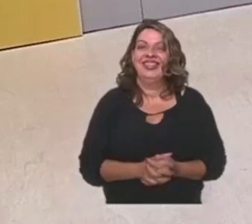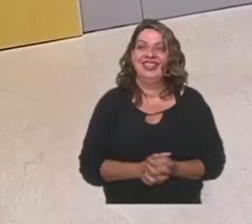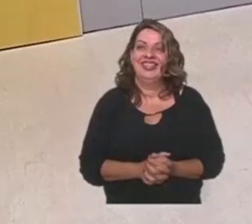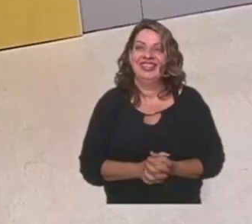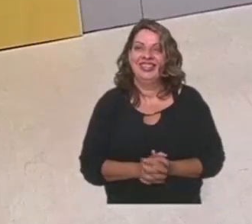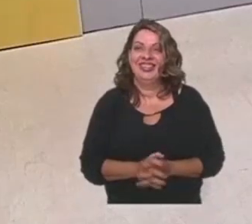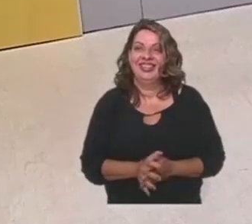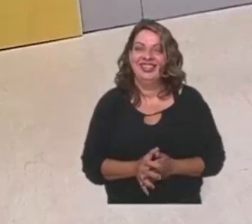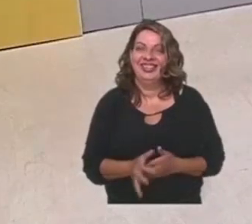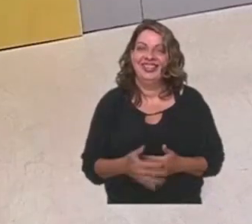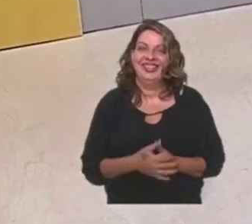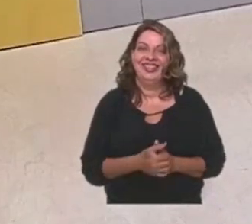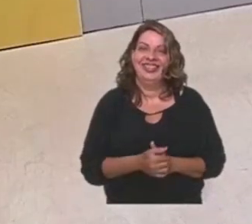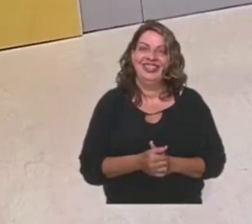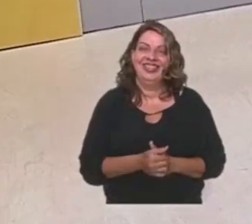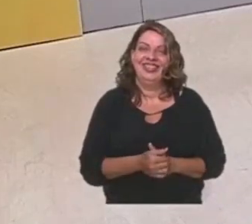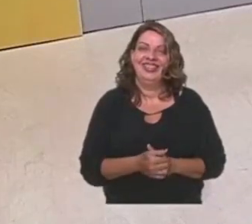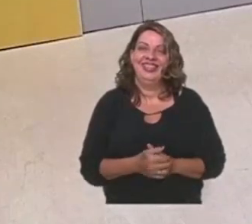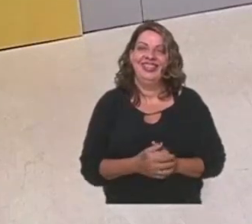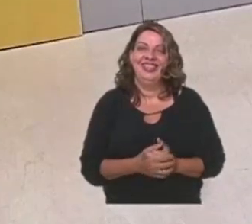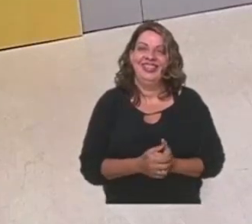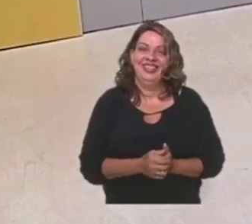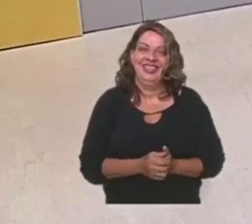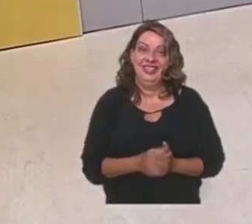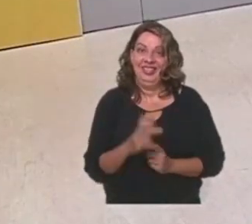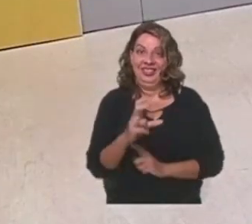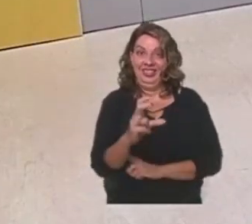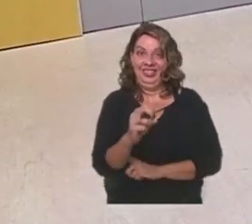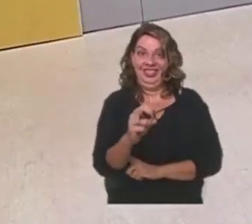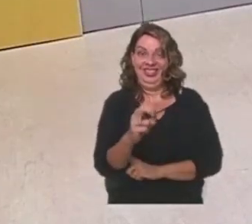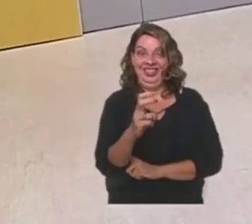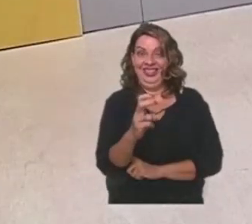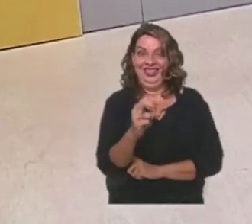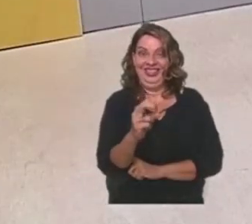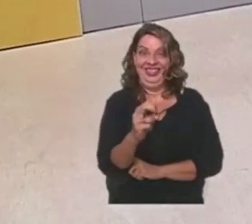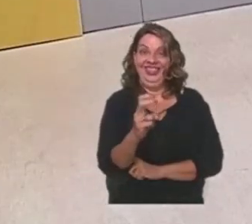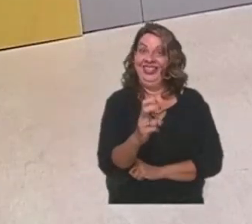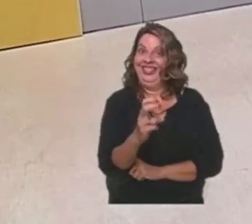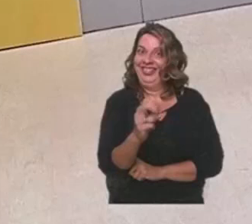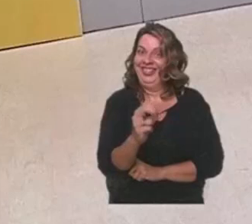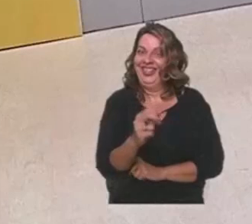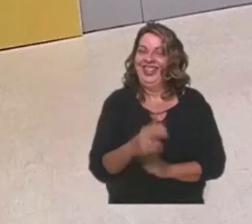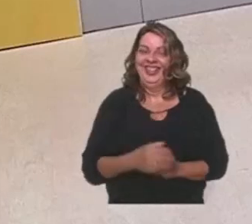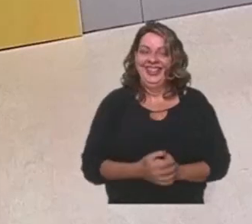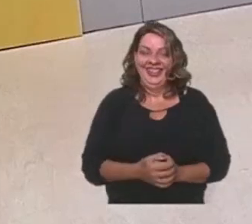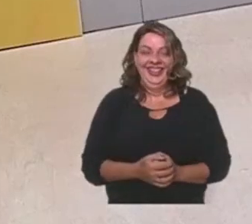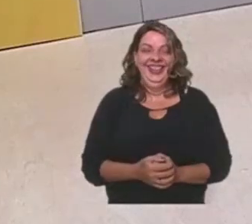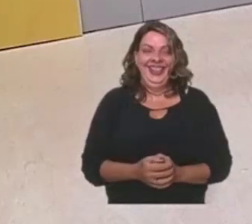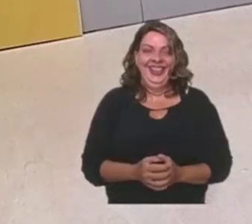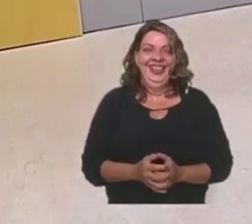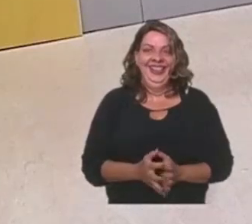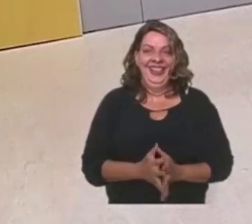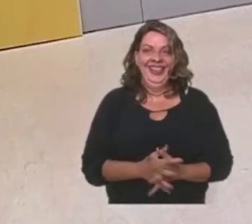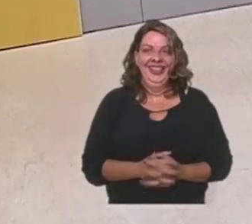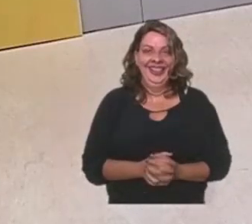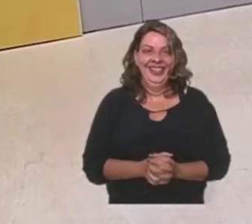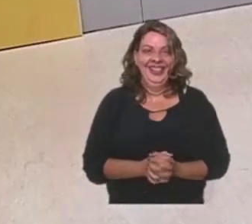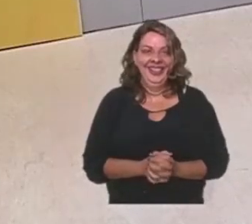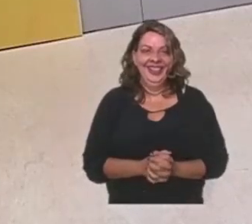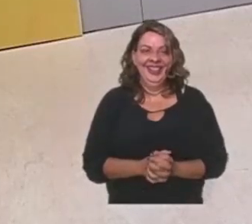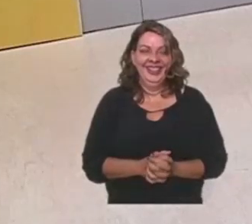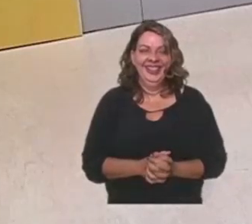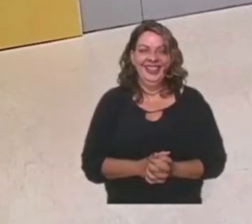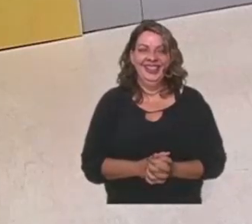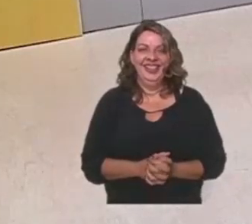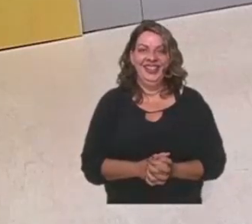29, 29, marcou? Tem o 50 também, número 50, vai 50. Vai